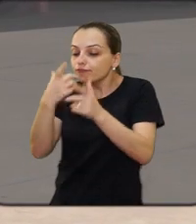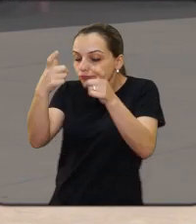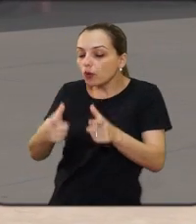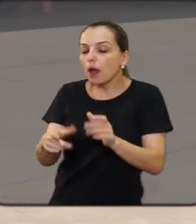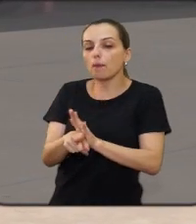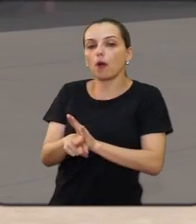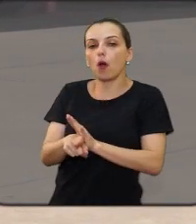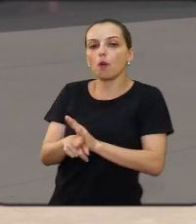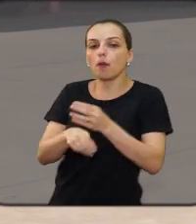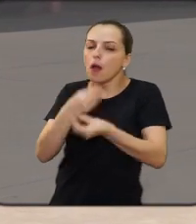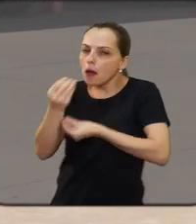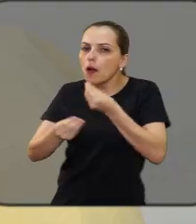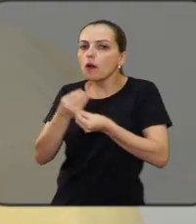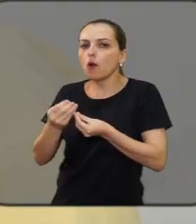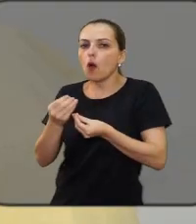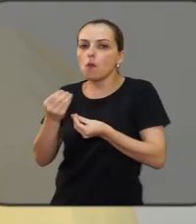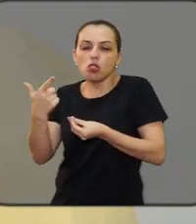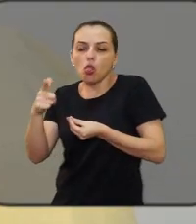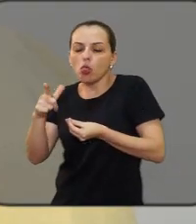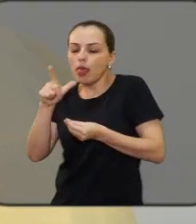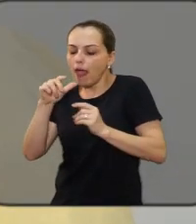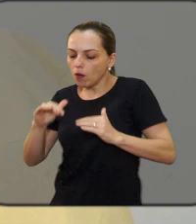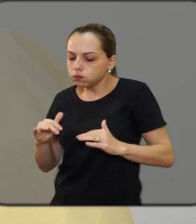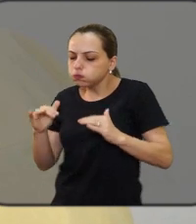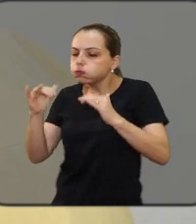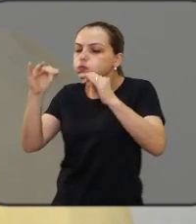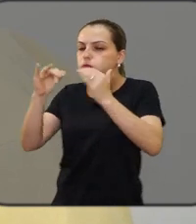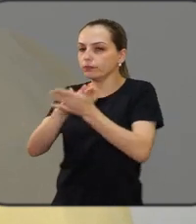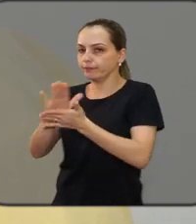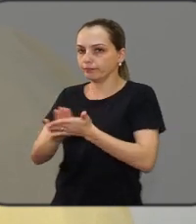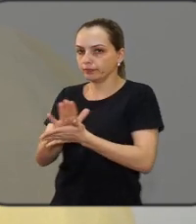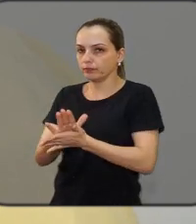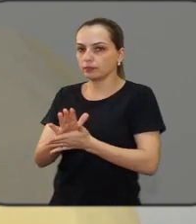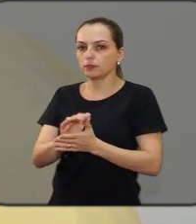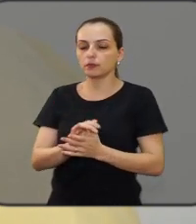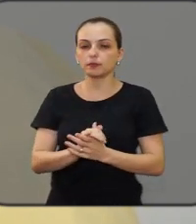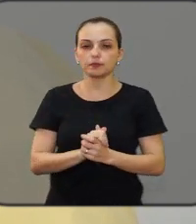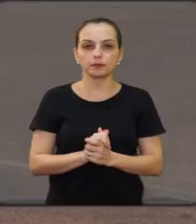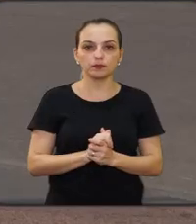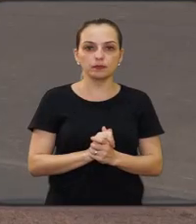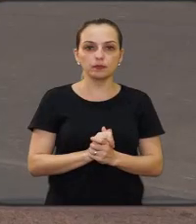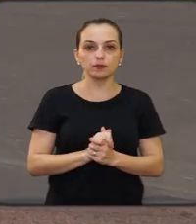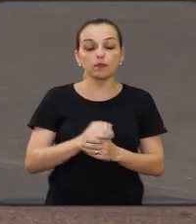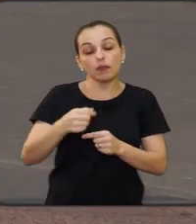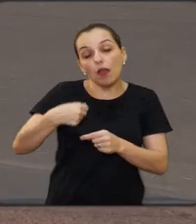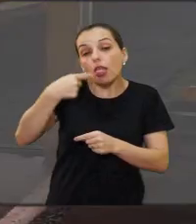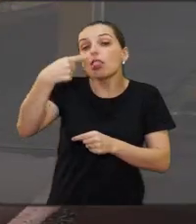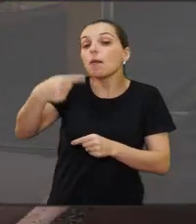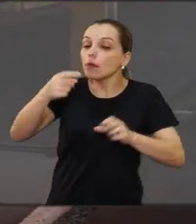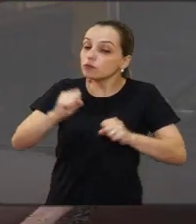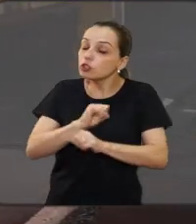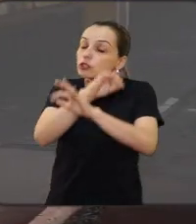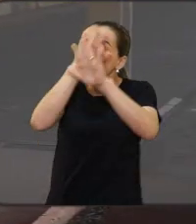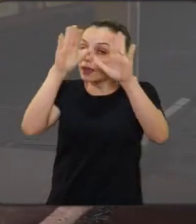Desde sua inauguração, o SAMU está lá. Eu nunca ouvi falar que o SAMU deixou de trabalhar por conta de alagamento.